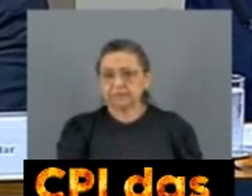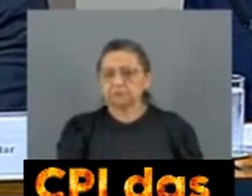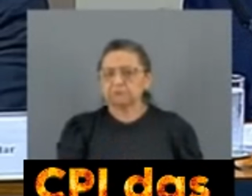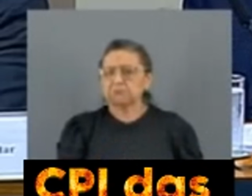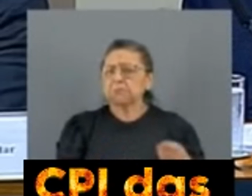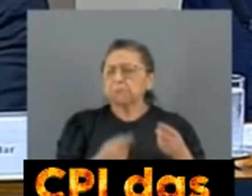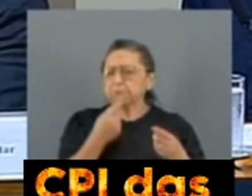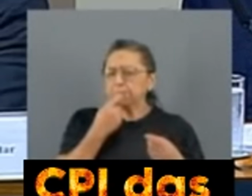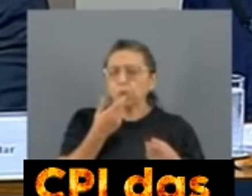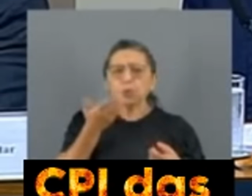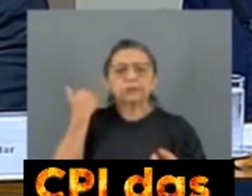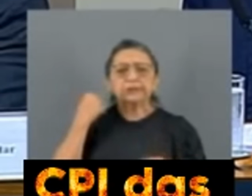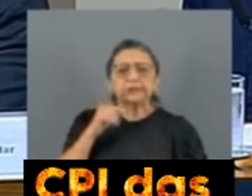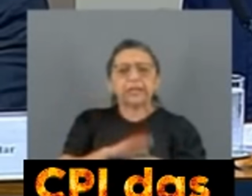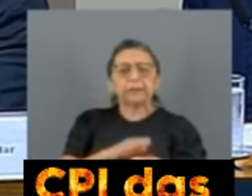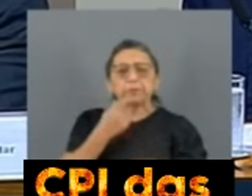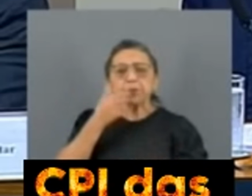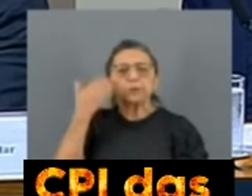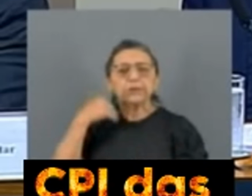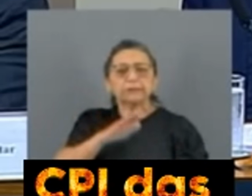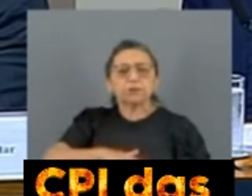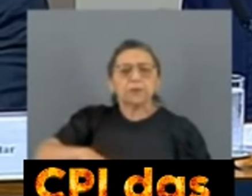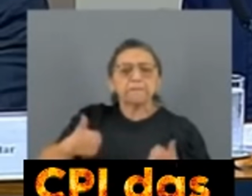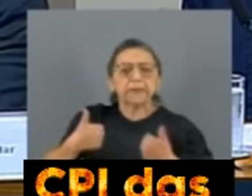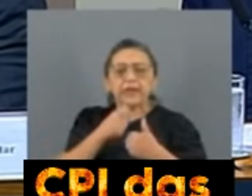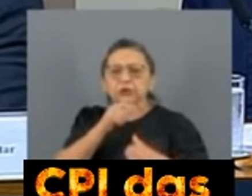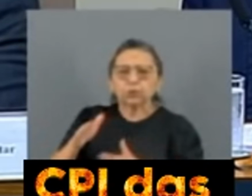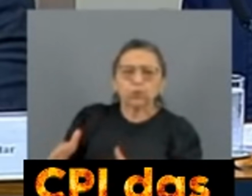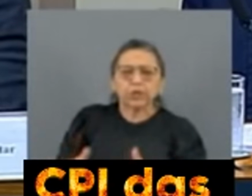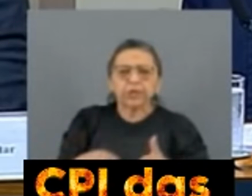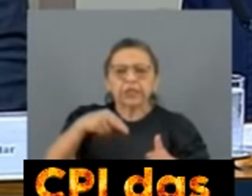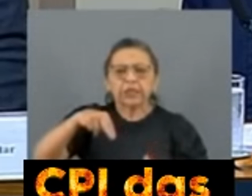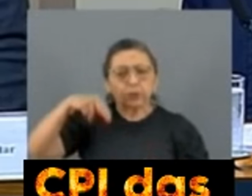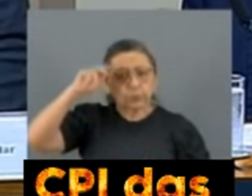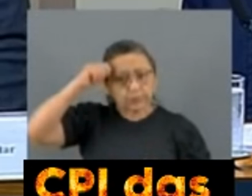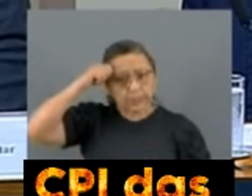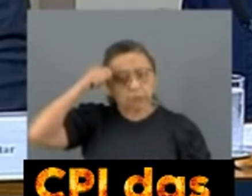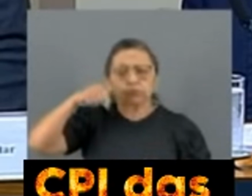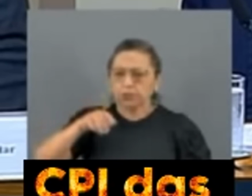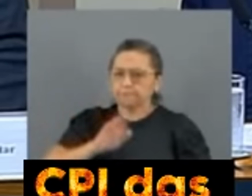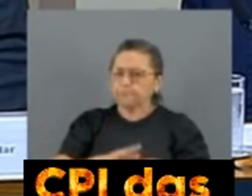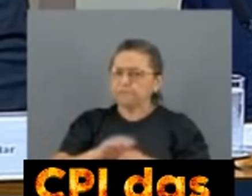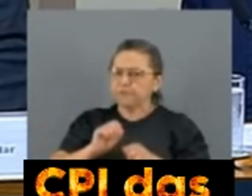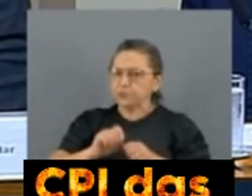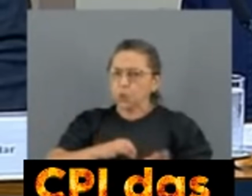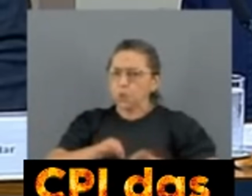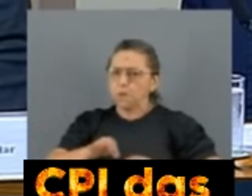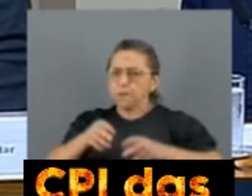passado próximo, ali no Alto Rio Negro, executou um projeto.